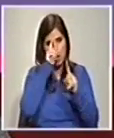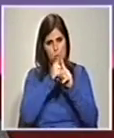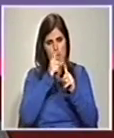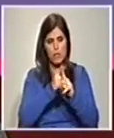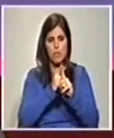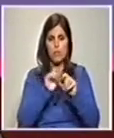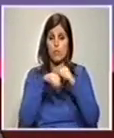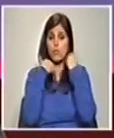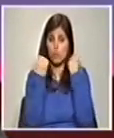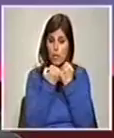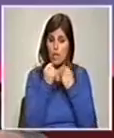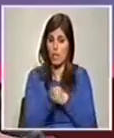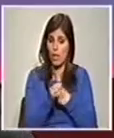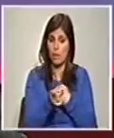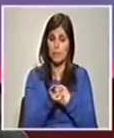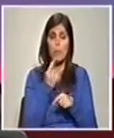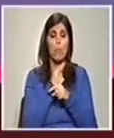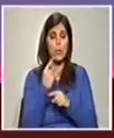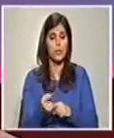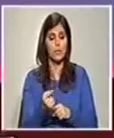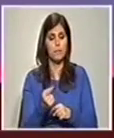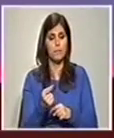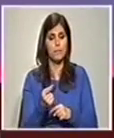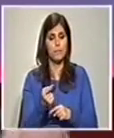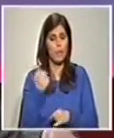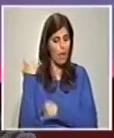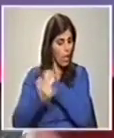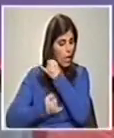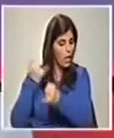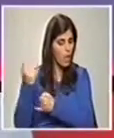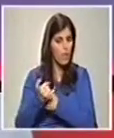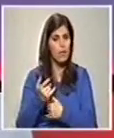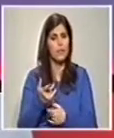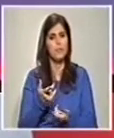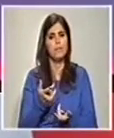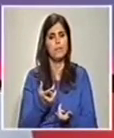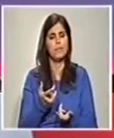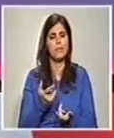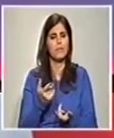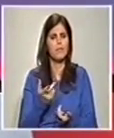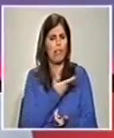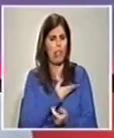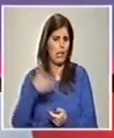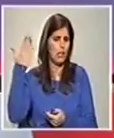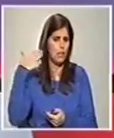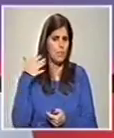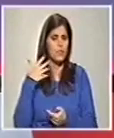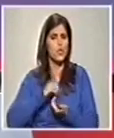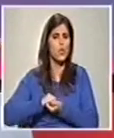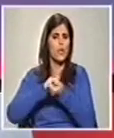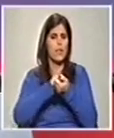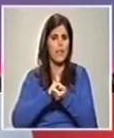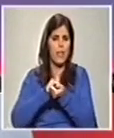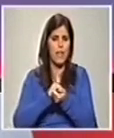da sociedade. Porque, tendencialmente, a nossa tradição judaico-cristã de